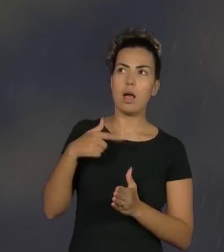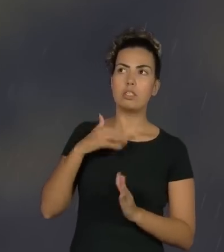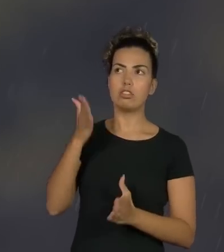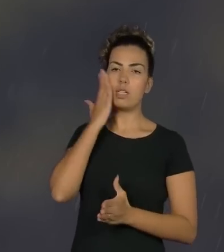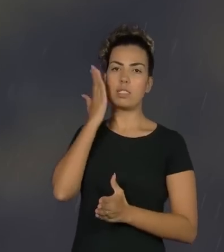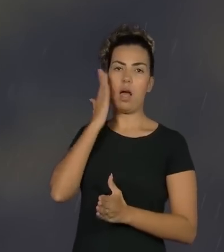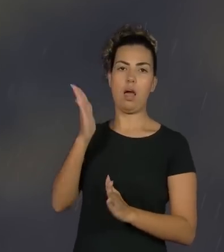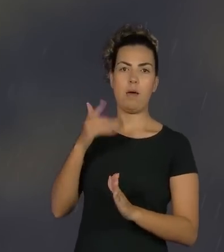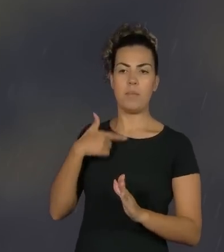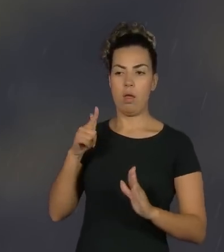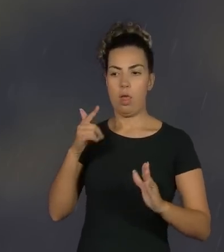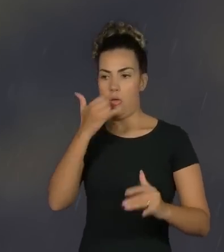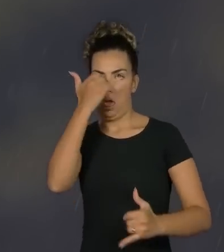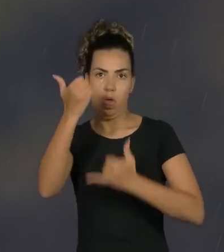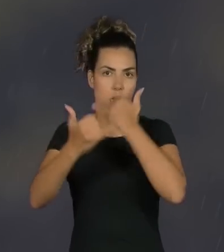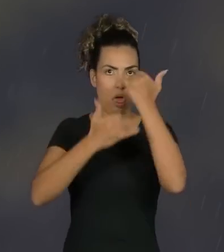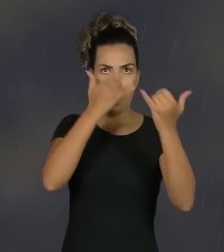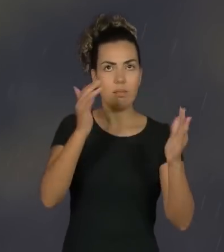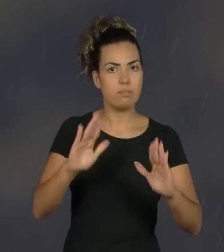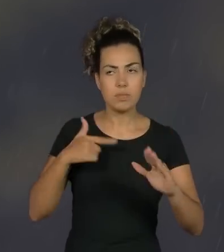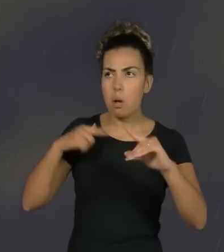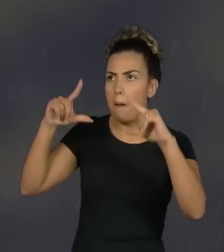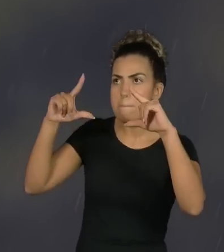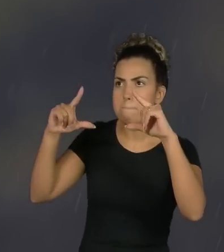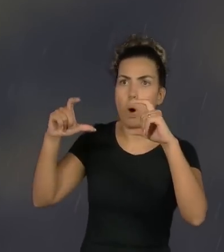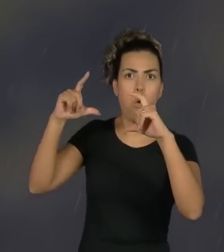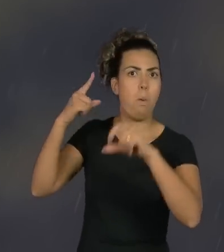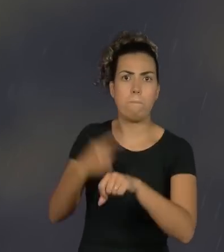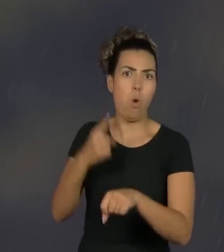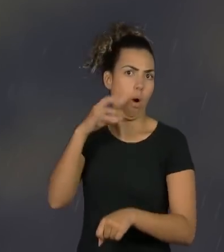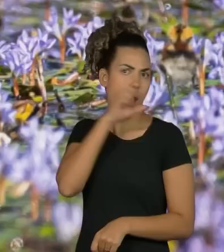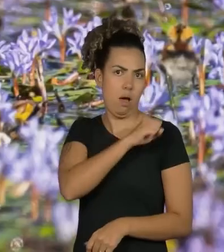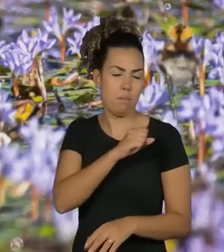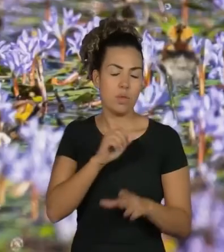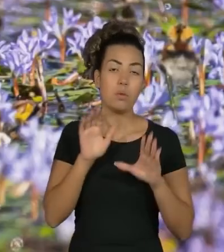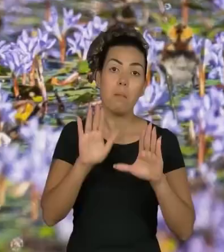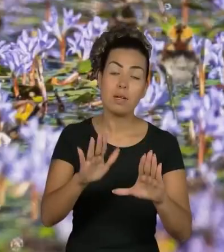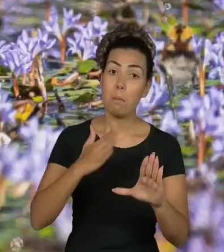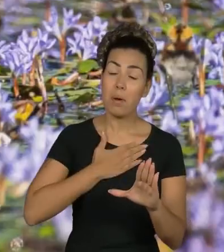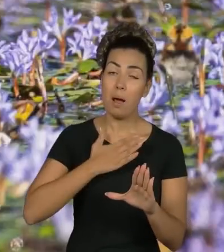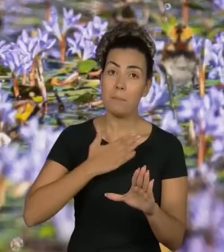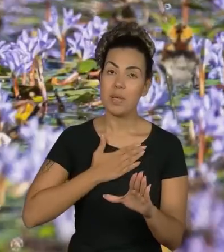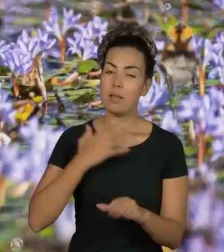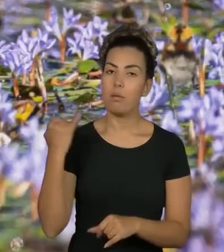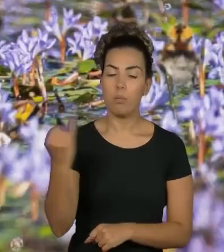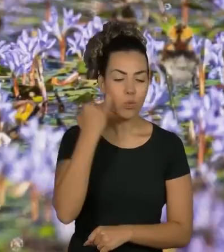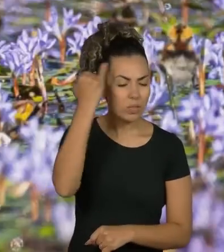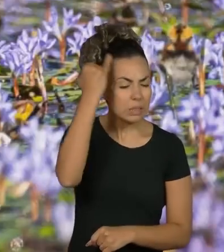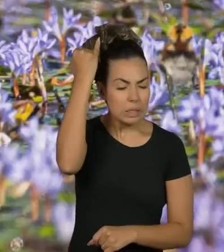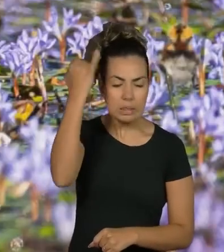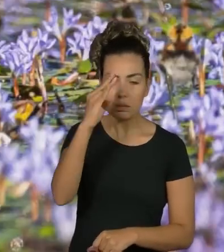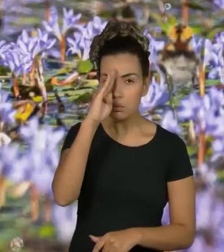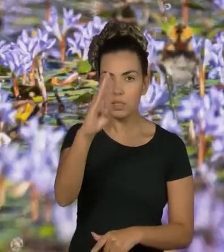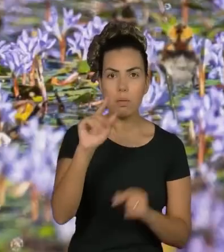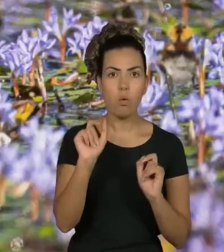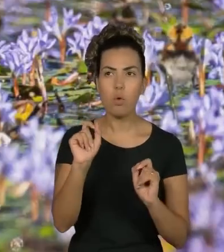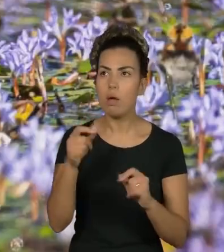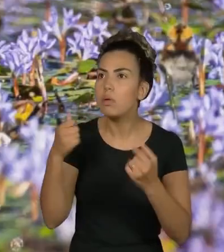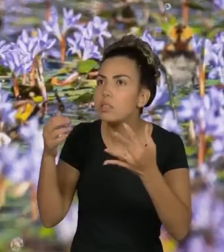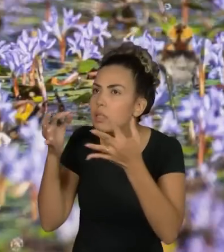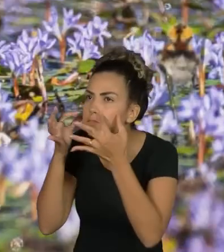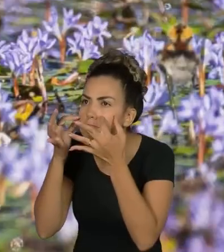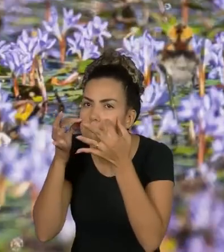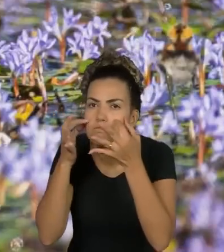aquele registro em frações de segundo. Eu acho que o principal fator é você estar atento a tudo que está acontecendo ali na